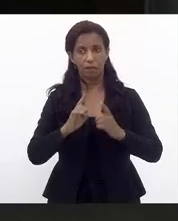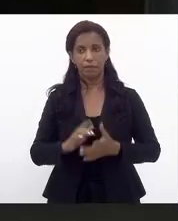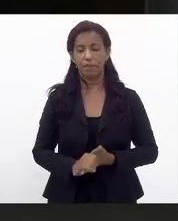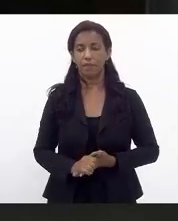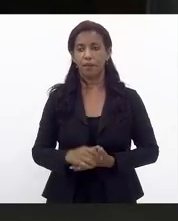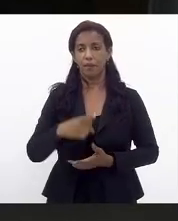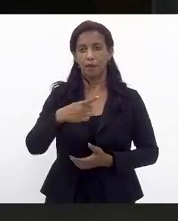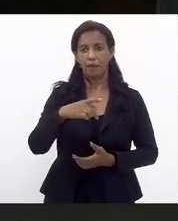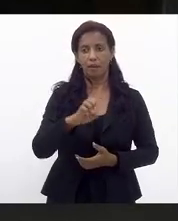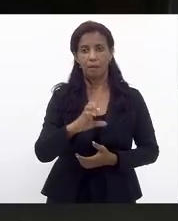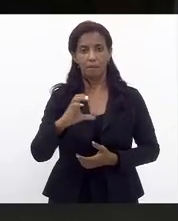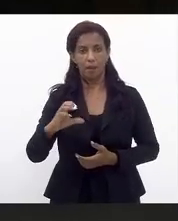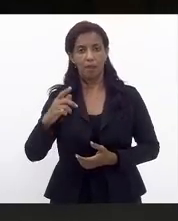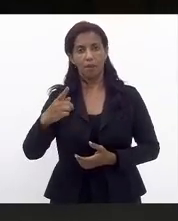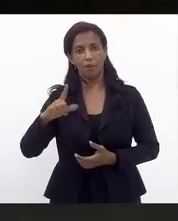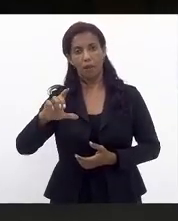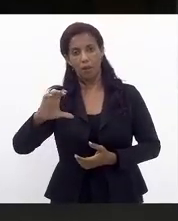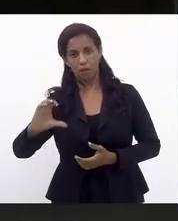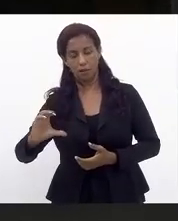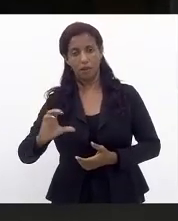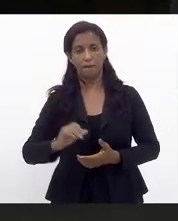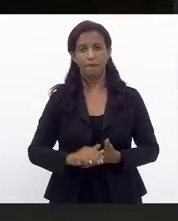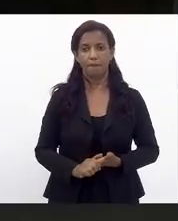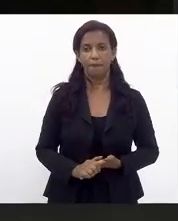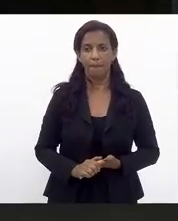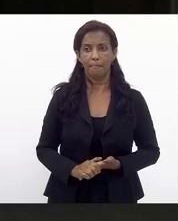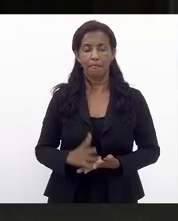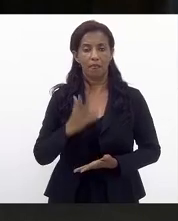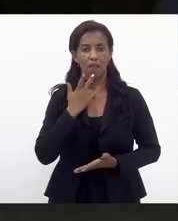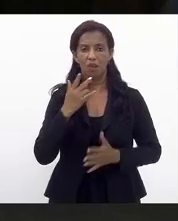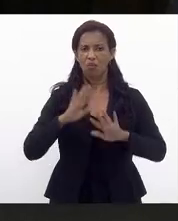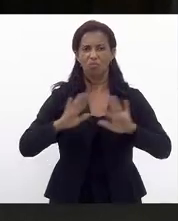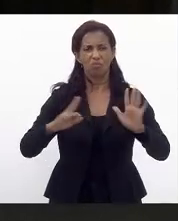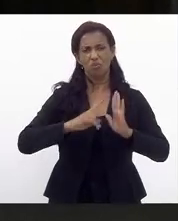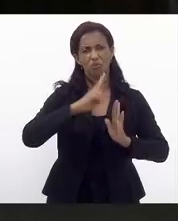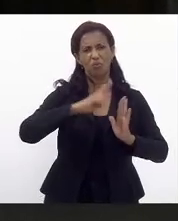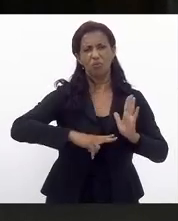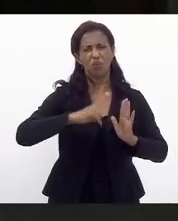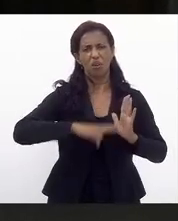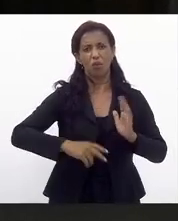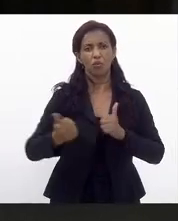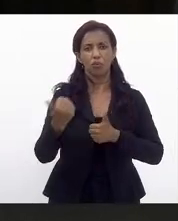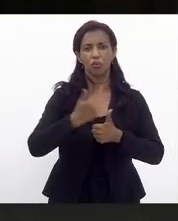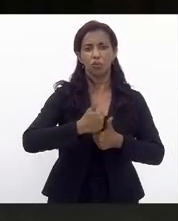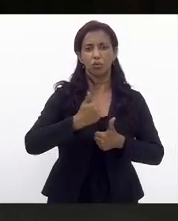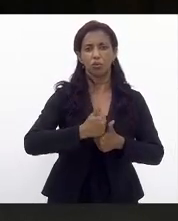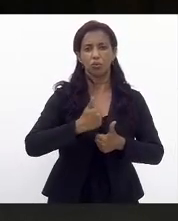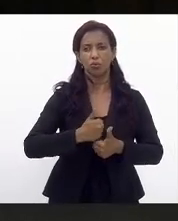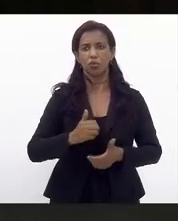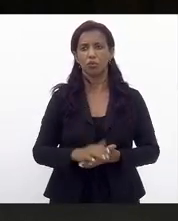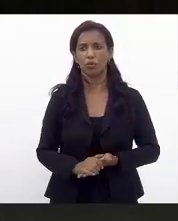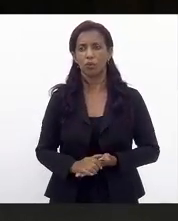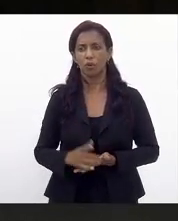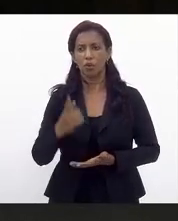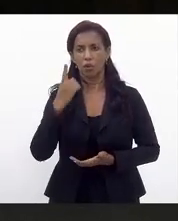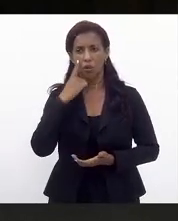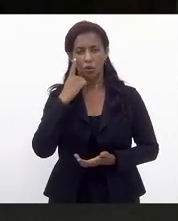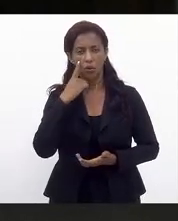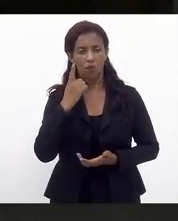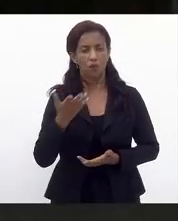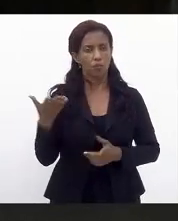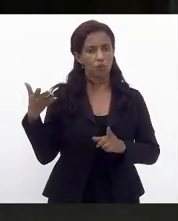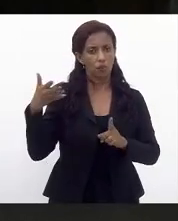a pé que o PLC eu não faria leitura do substitutivo eu vou apenas